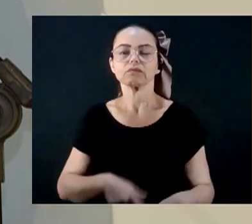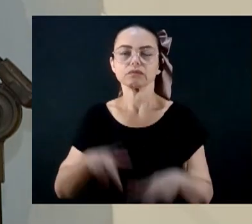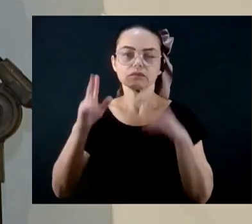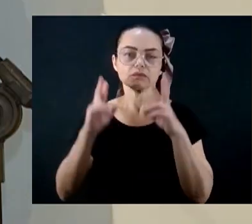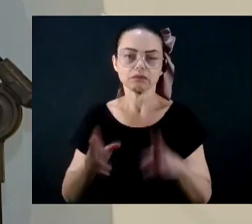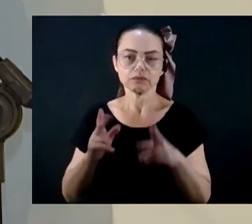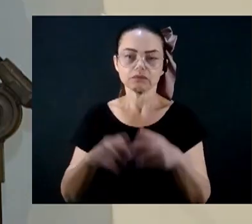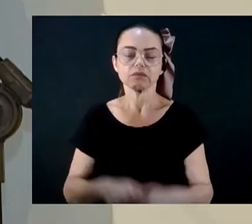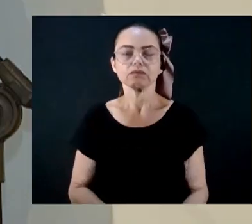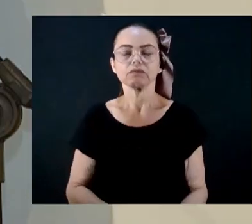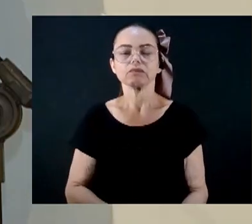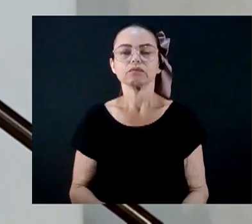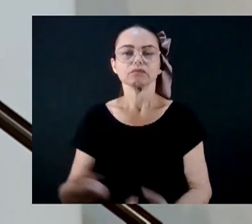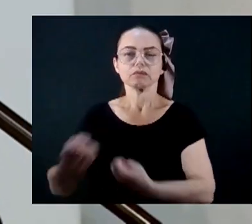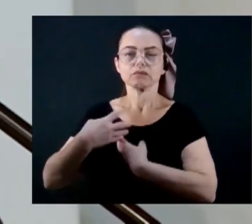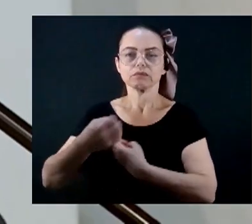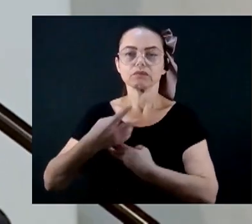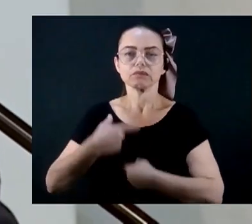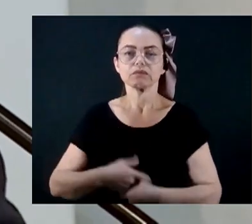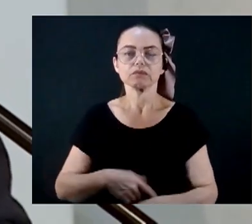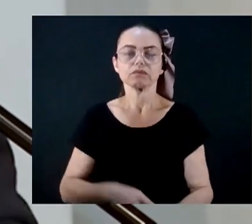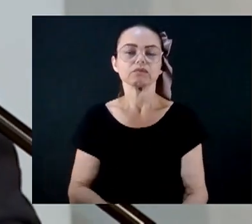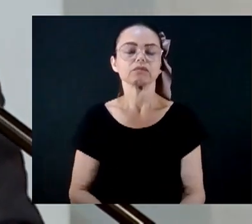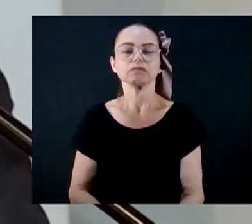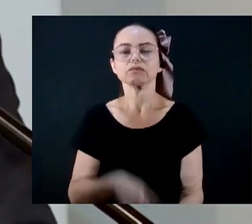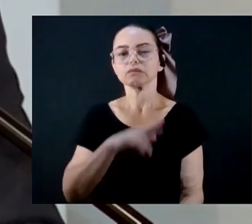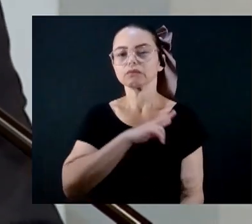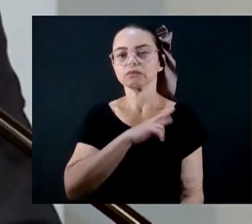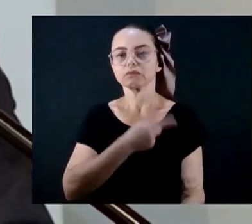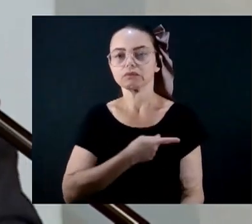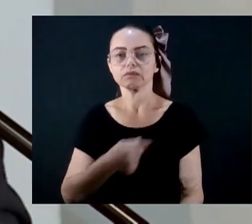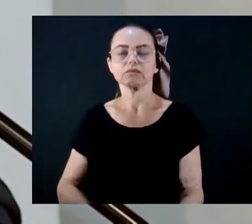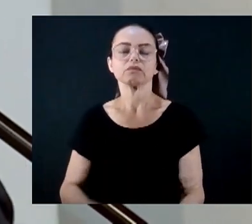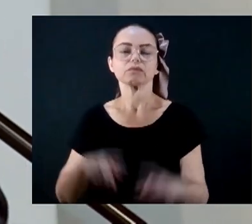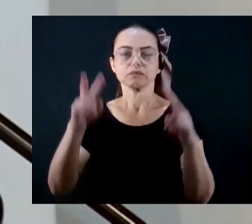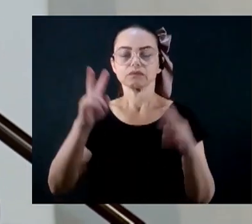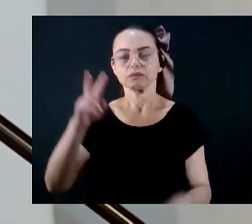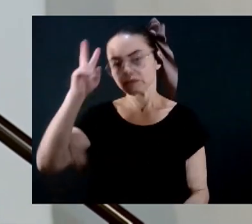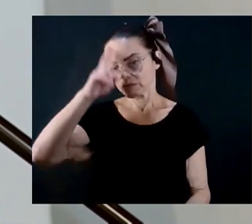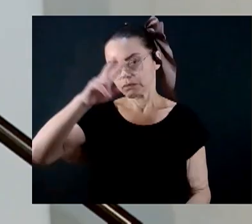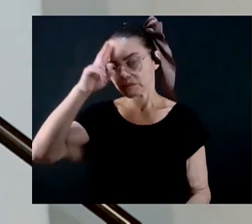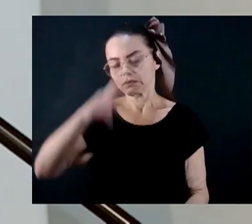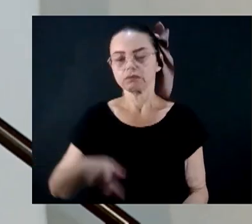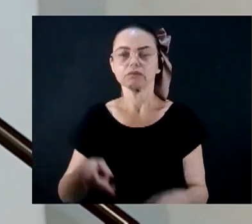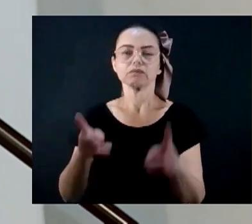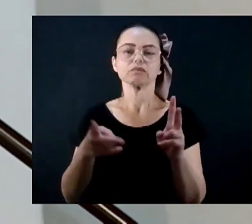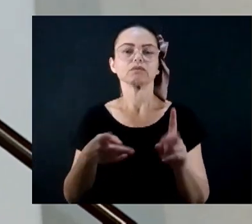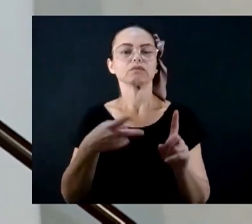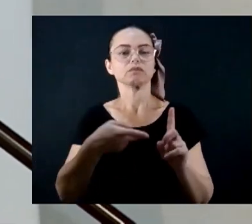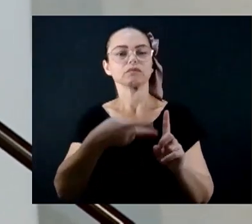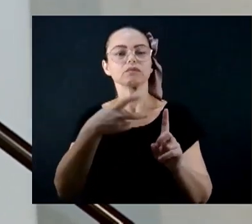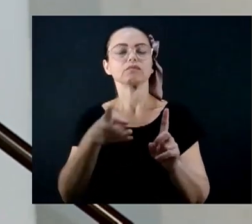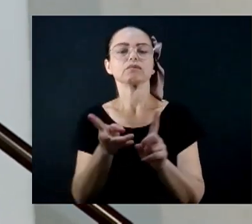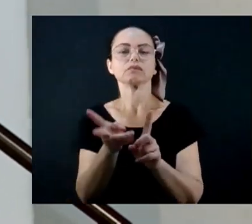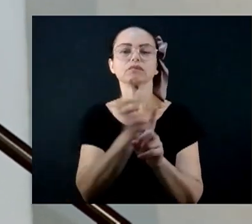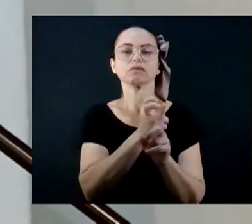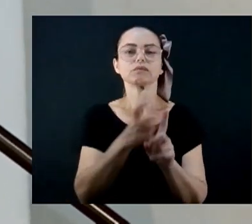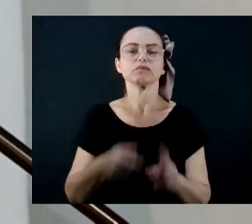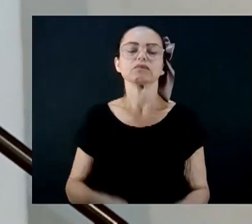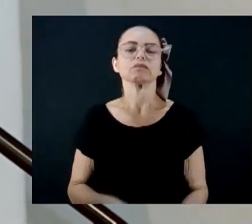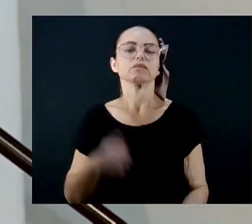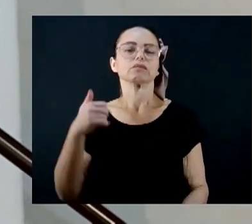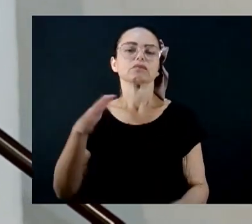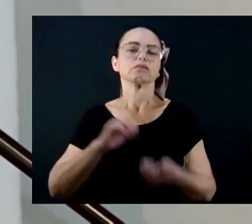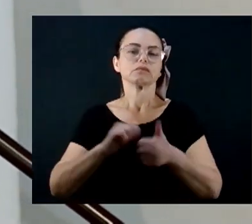ele passou para mim, transmitiu para mim. Paulo Haddad ressaltou que o reconhecimento vai além dos resultados esportivos.